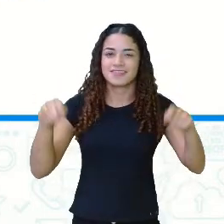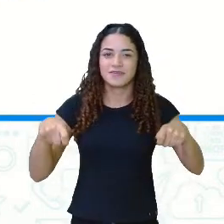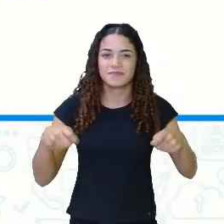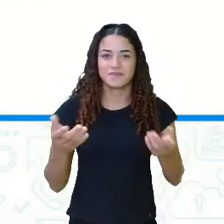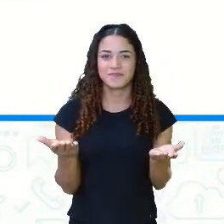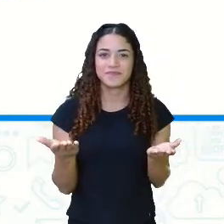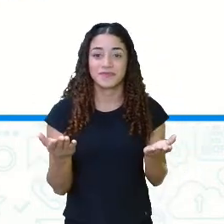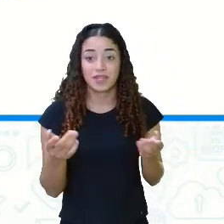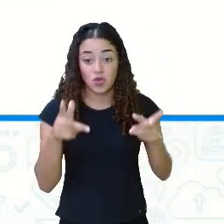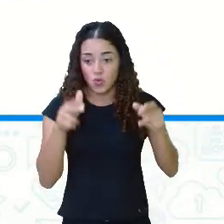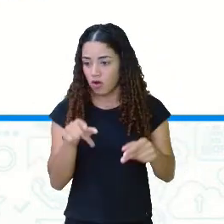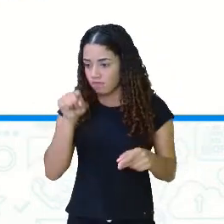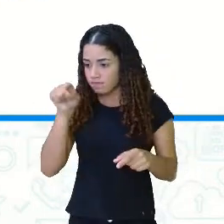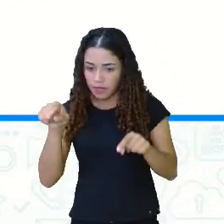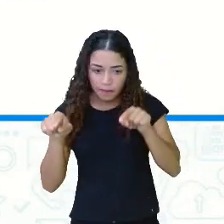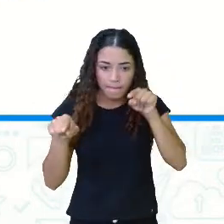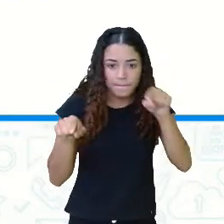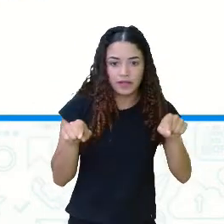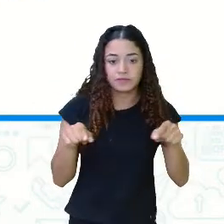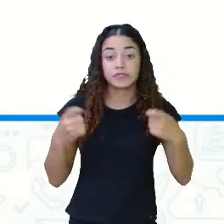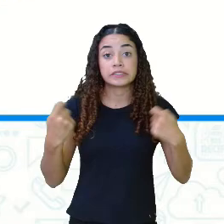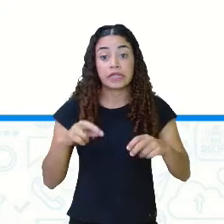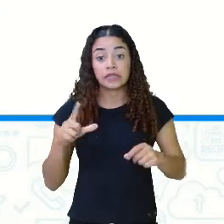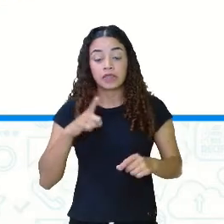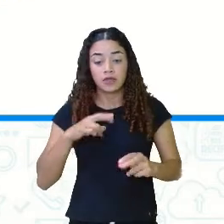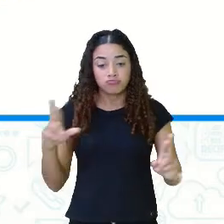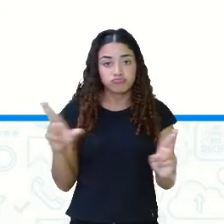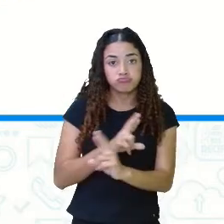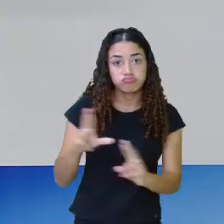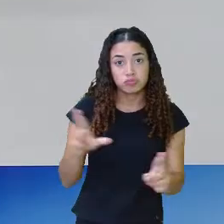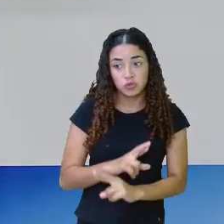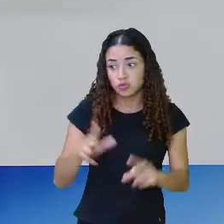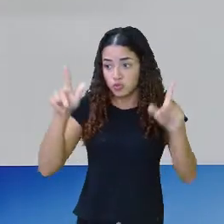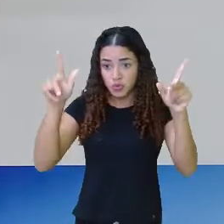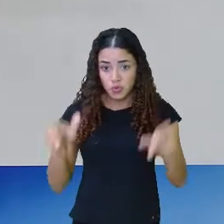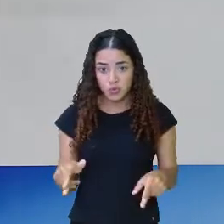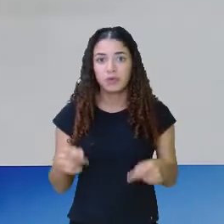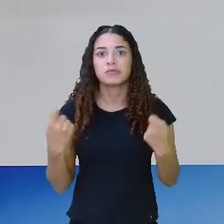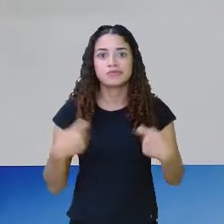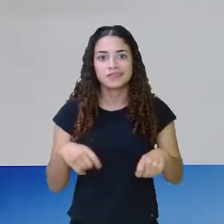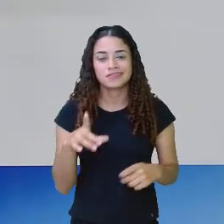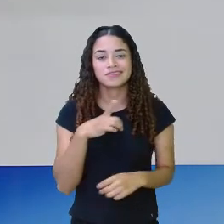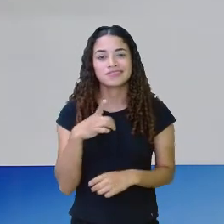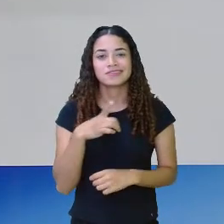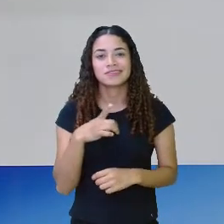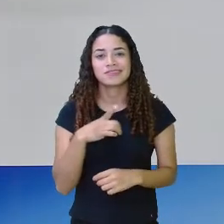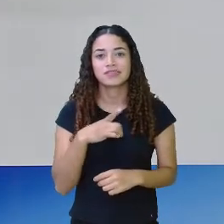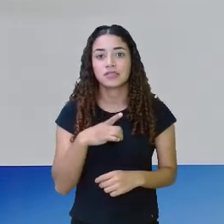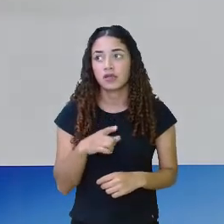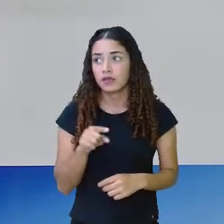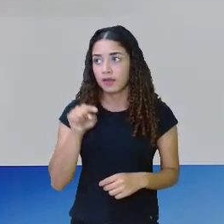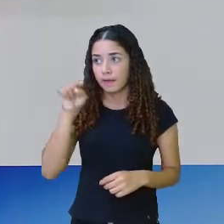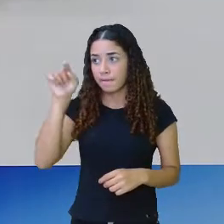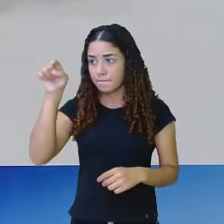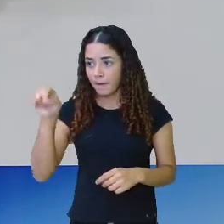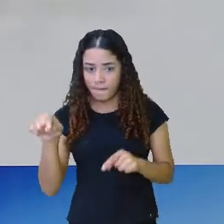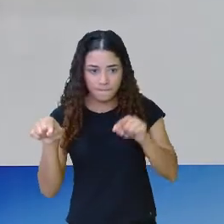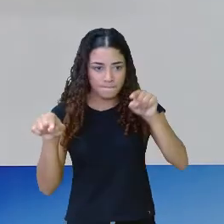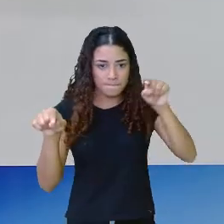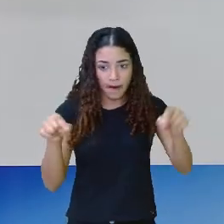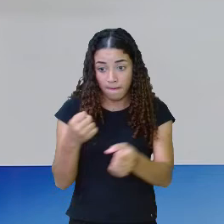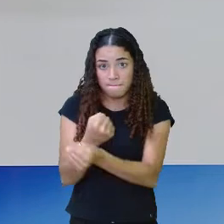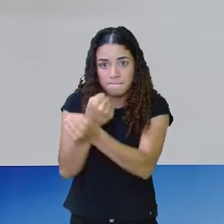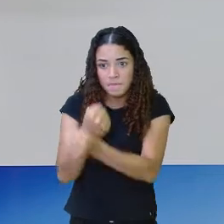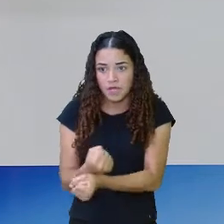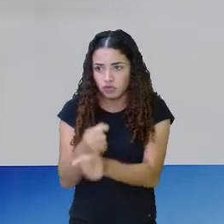equivalência, para eu ter as minhas relações de igualdade, eu preciso ter o meu elemento igual